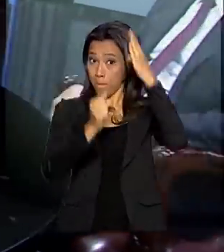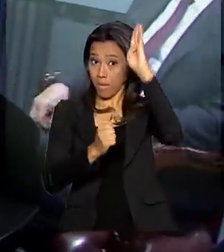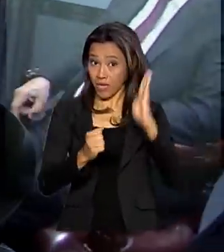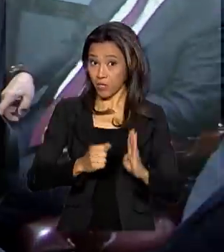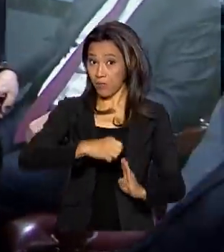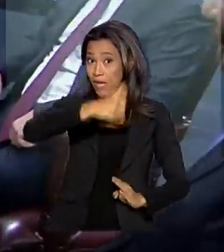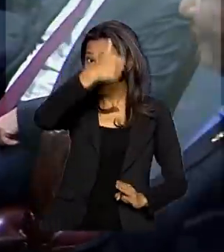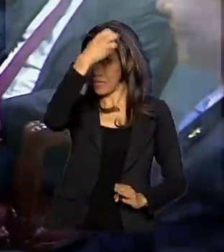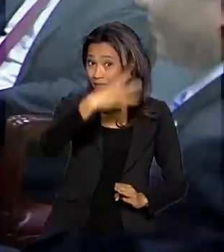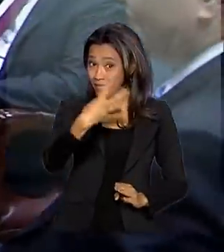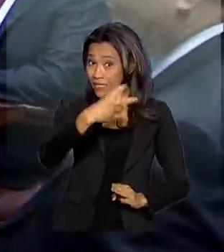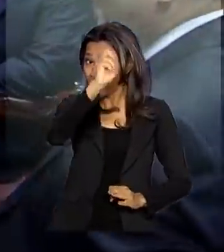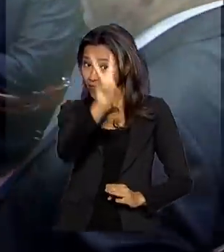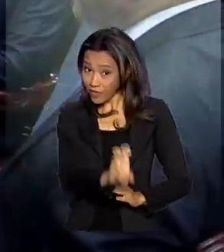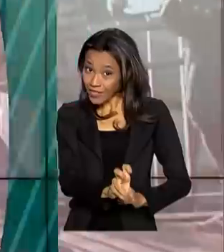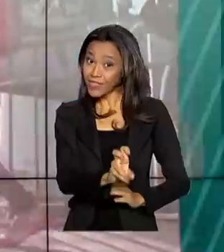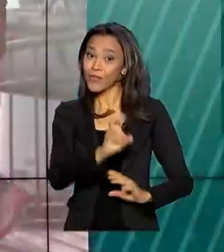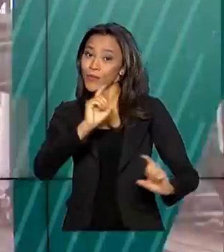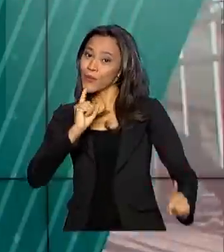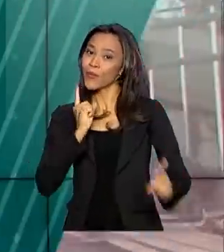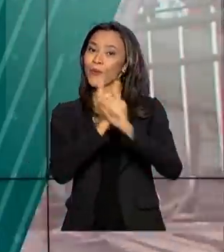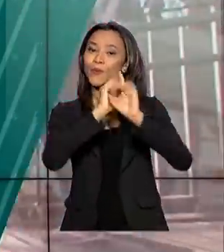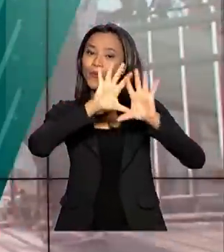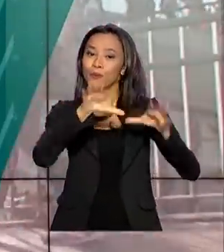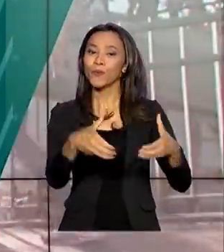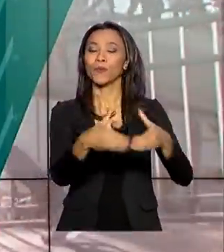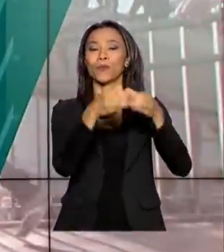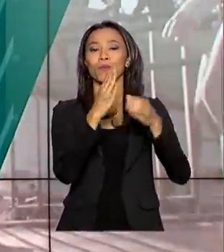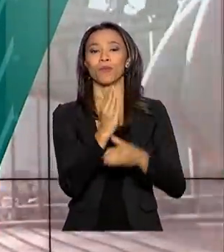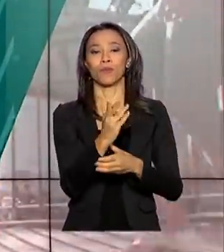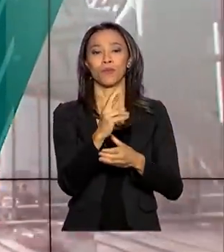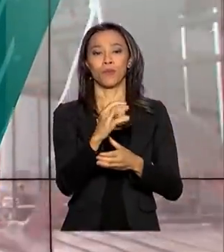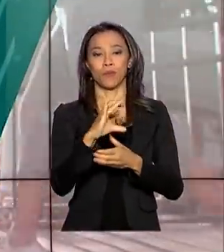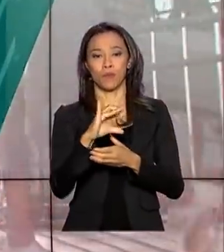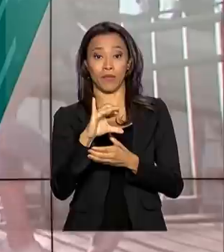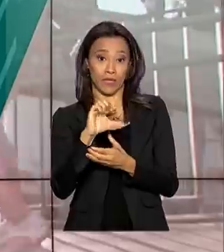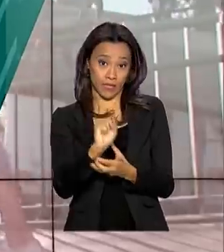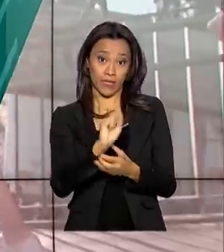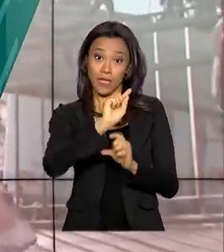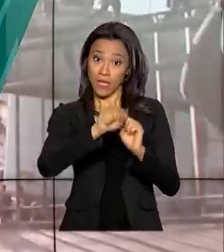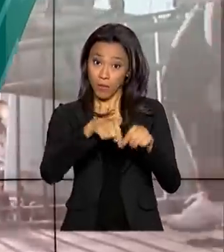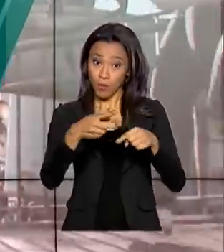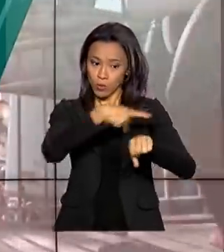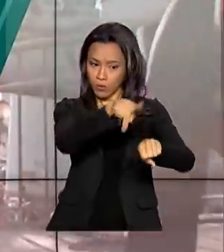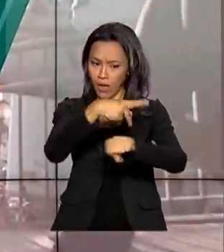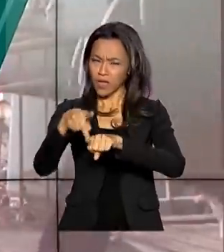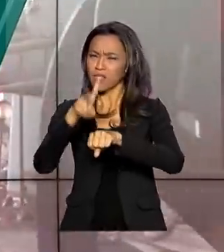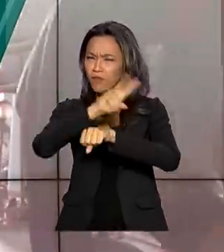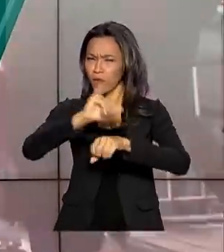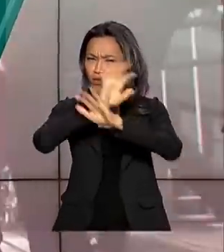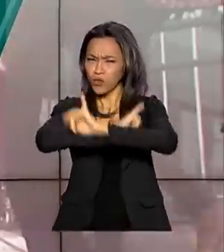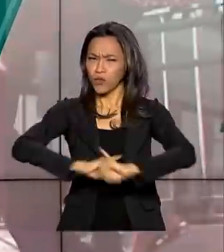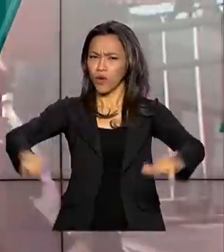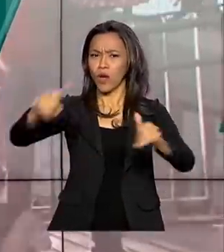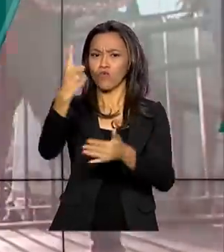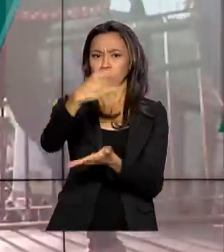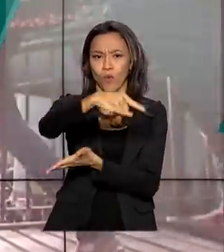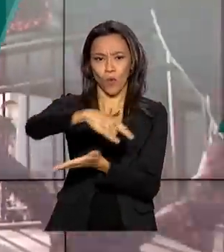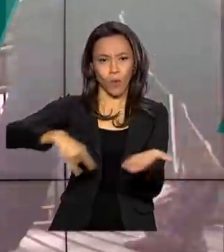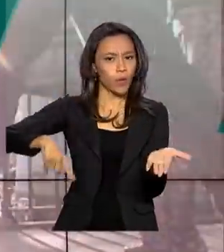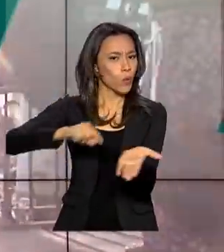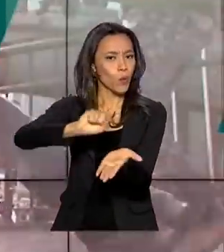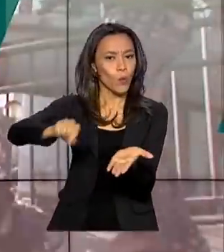terceira vez a pílula do brics ao fim do encontro os países vão divulgar uma carta conjunta é a declaração